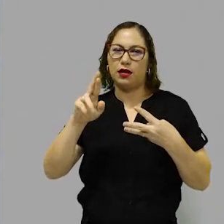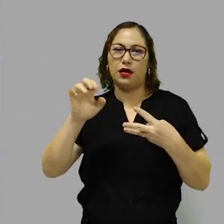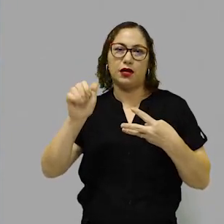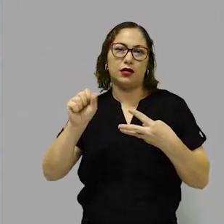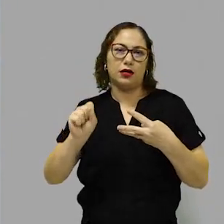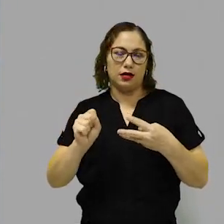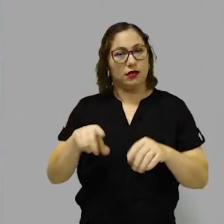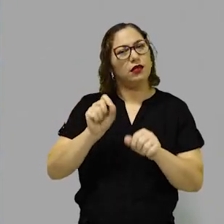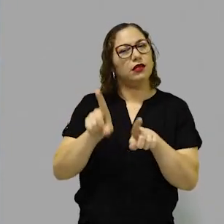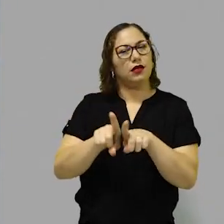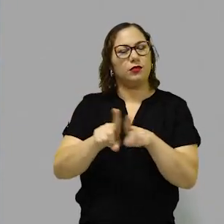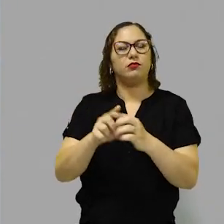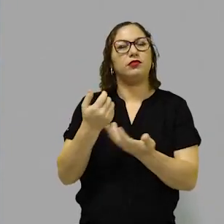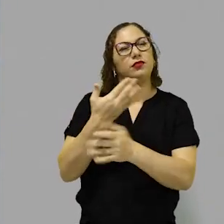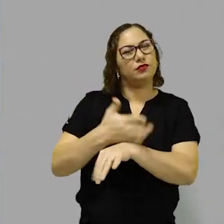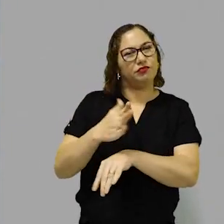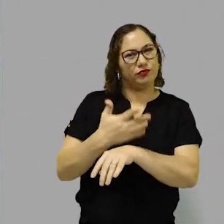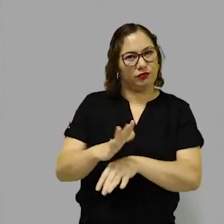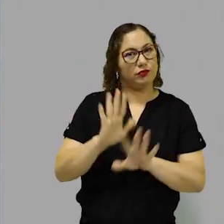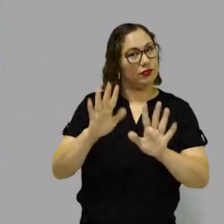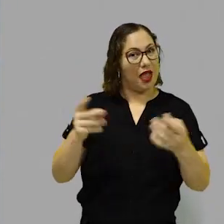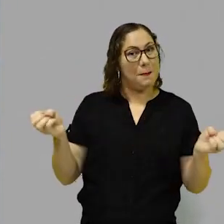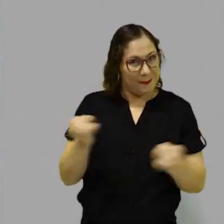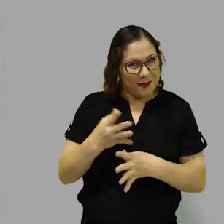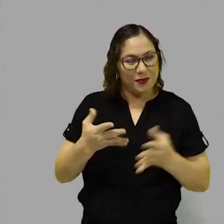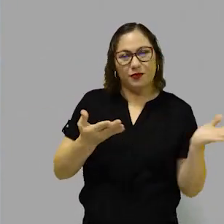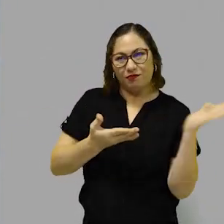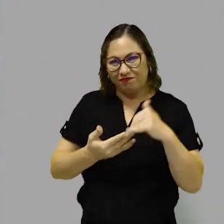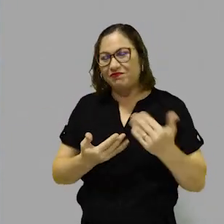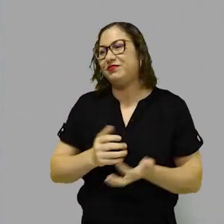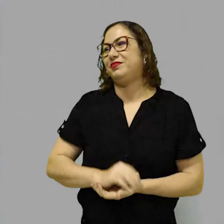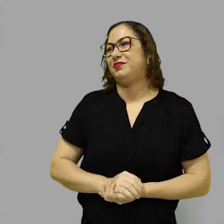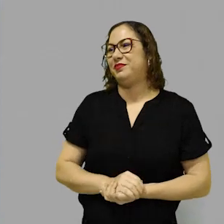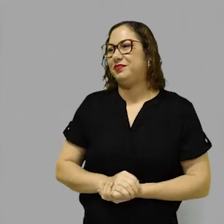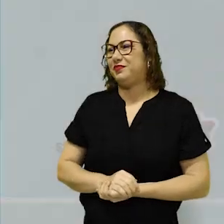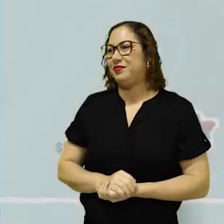algumas questões. Preparados? Venham comigo.